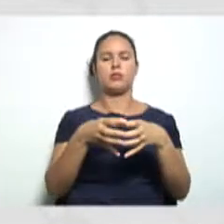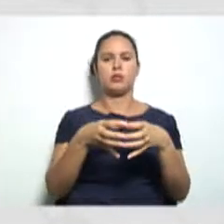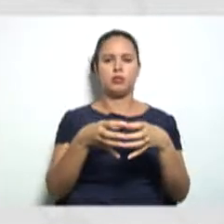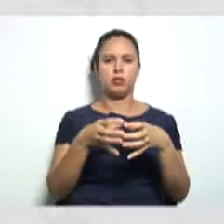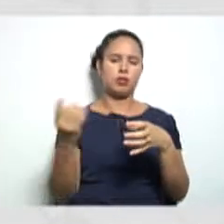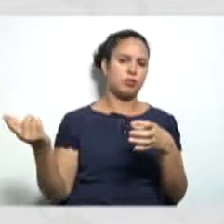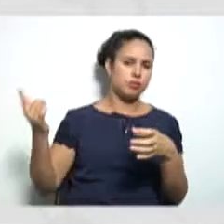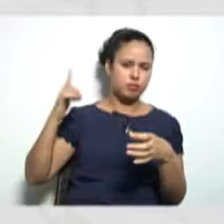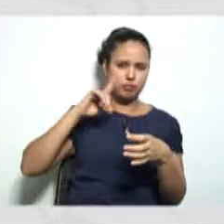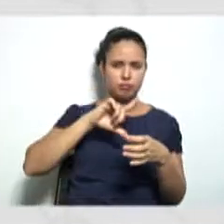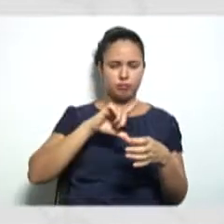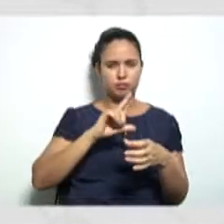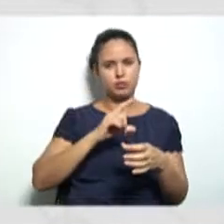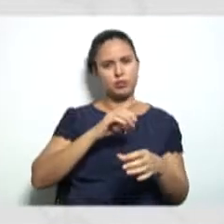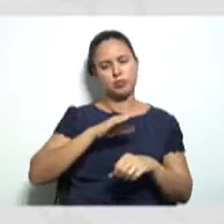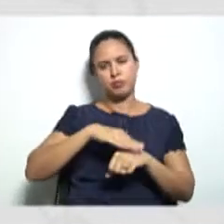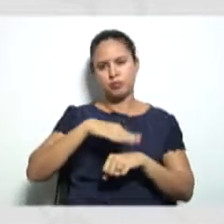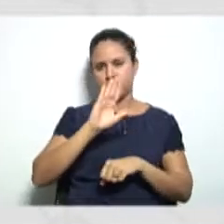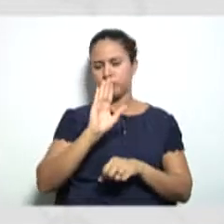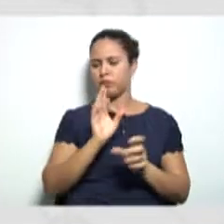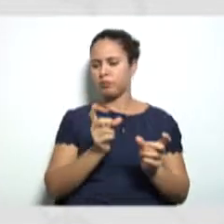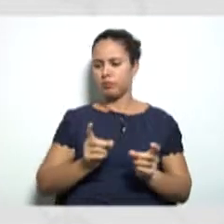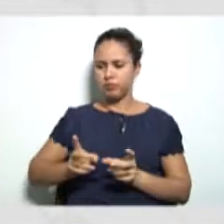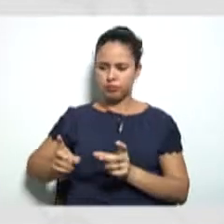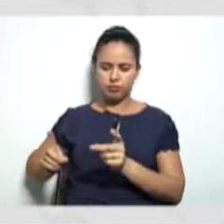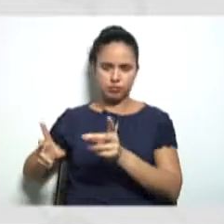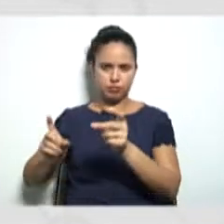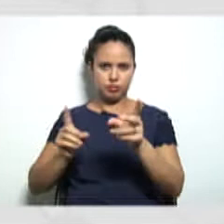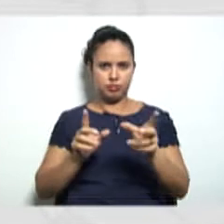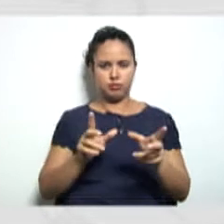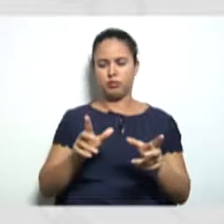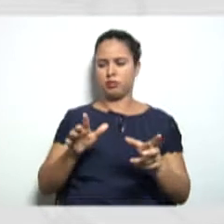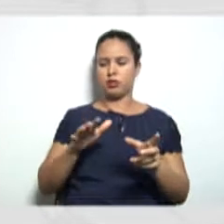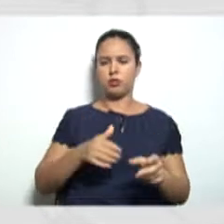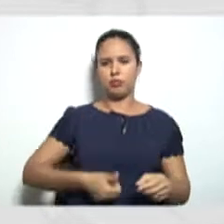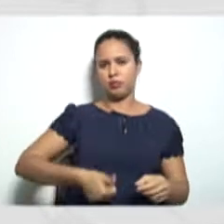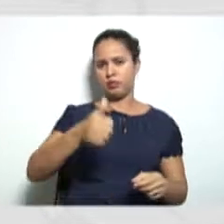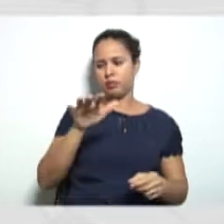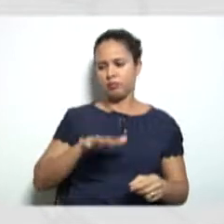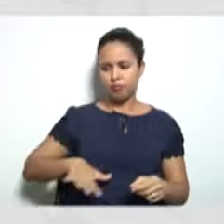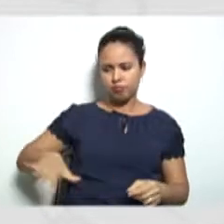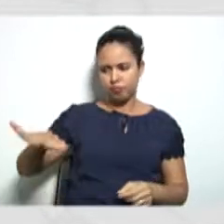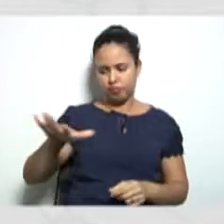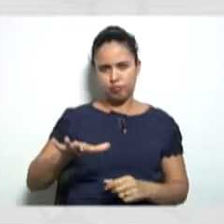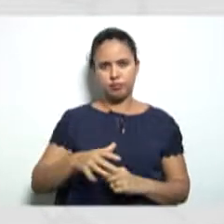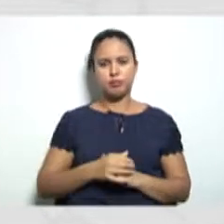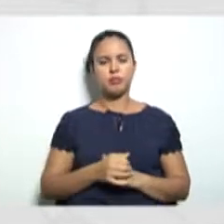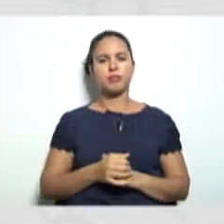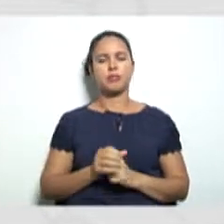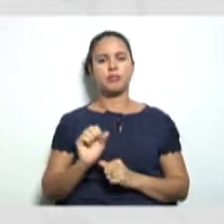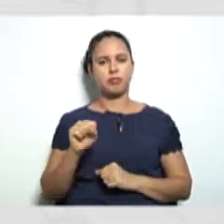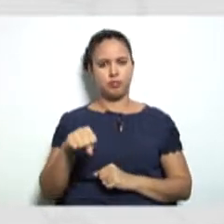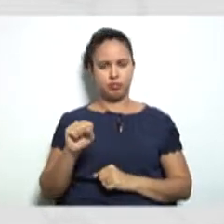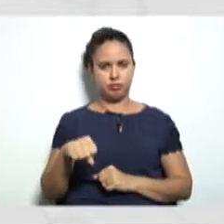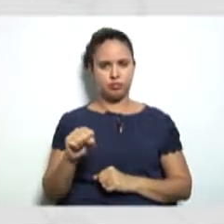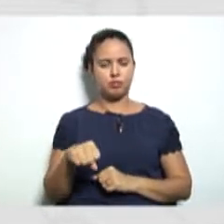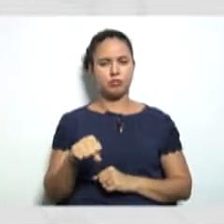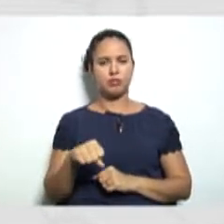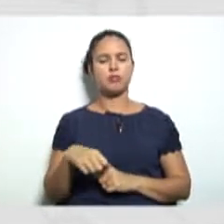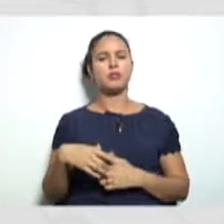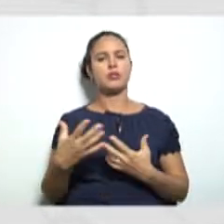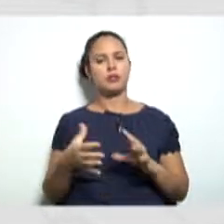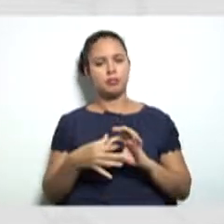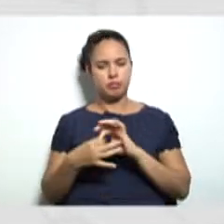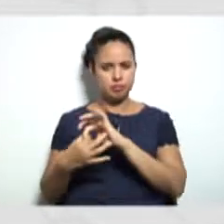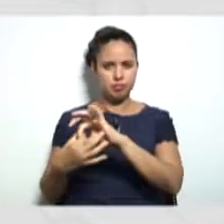para oferecer e assim conseguir melhores preços, melhores mercados, tudo mais. Exatamente, ele integra e orienta